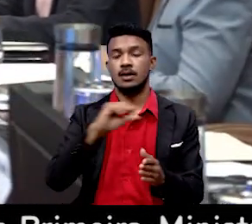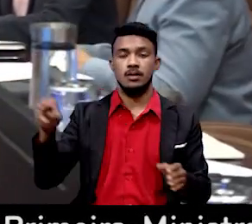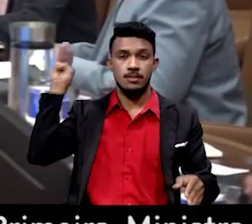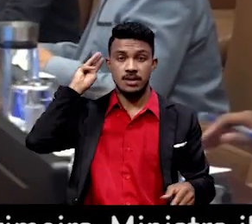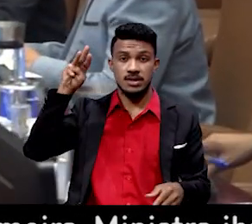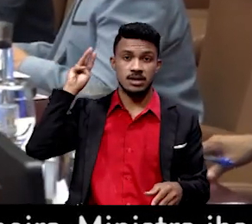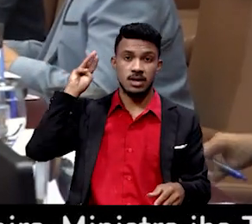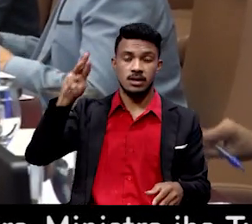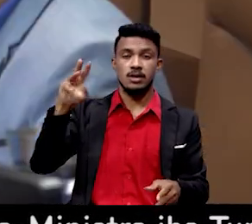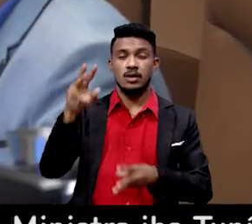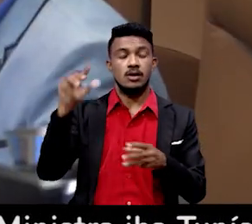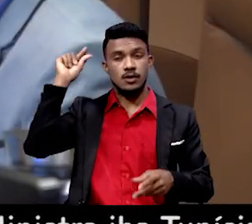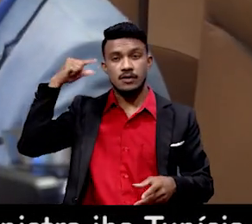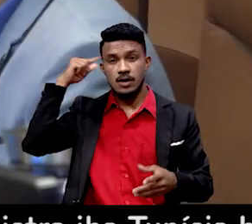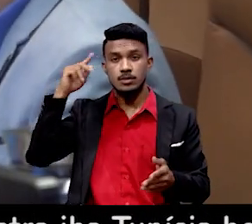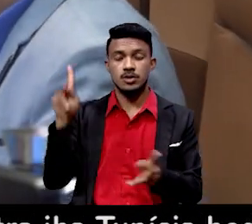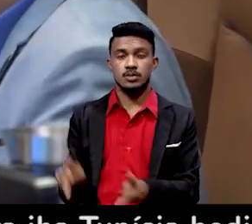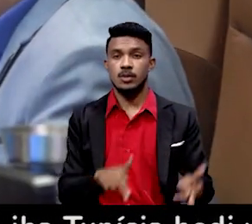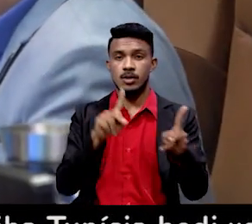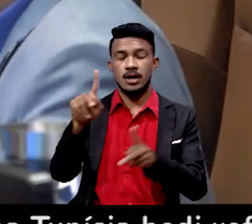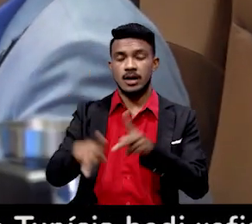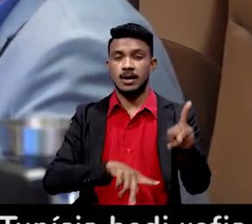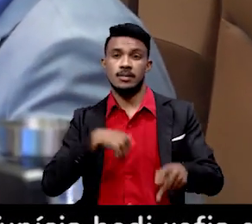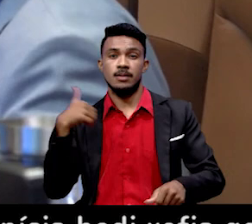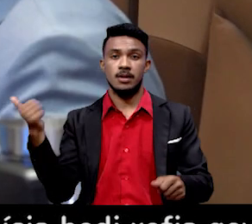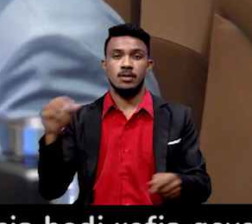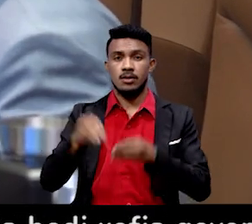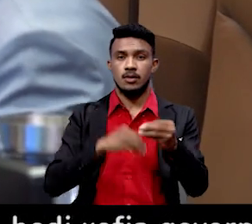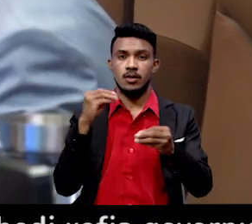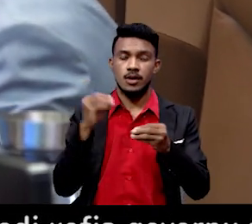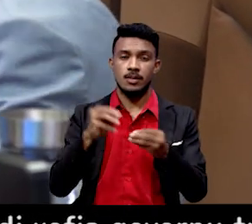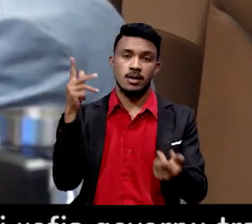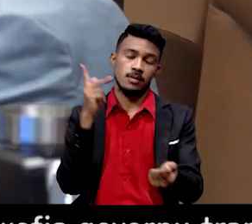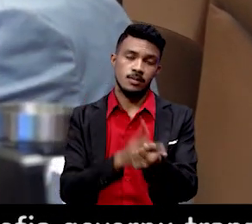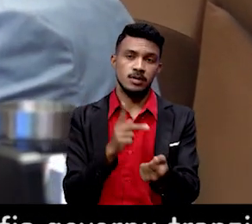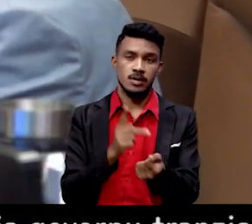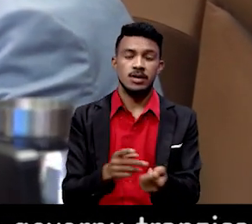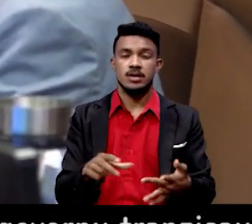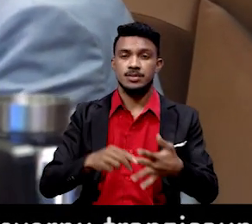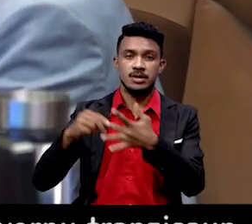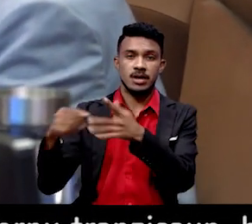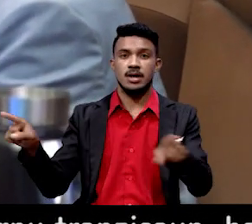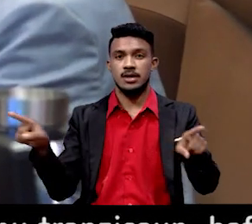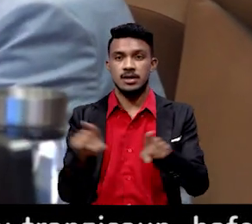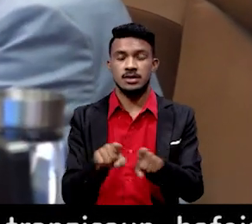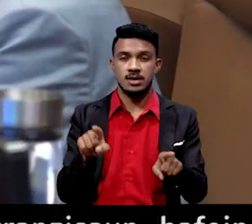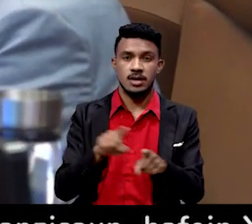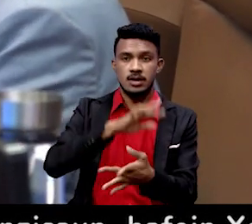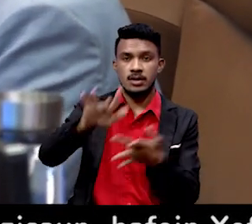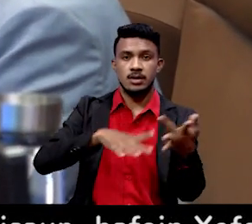interministerial, governo Mons publica comunicado balon, com a medida específica balon Hanesan, circulação